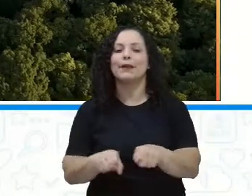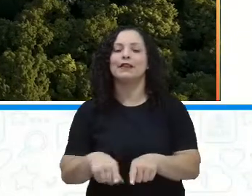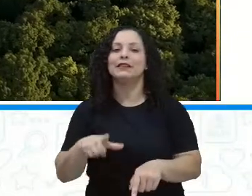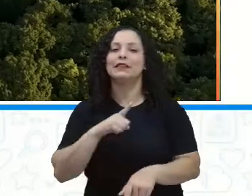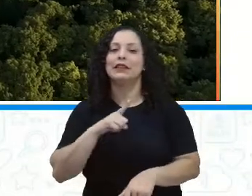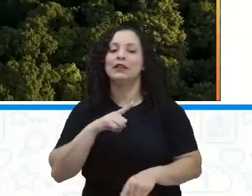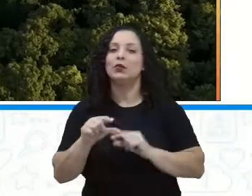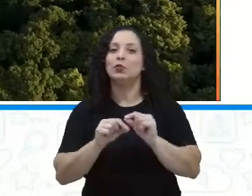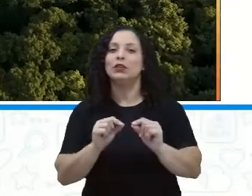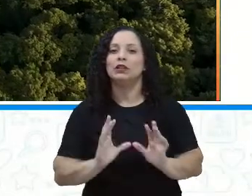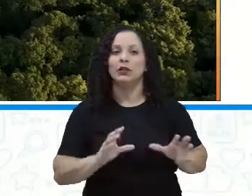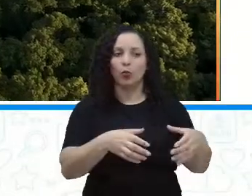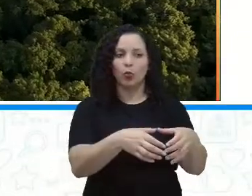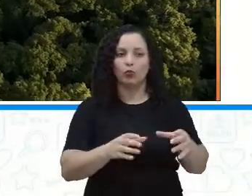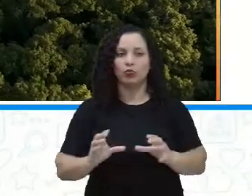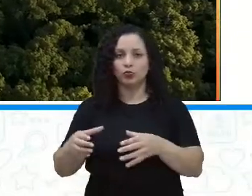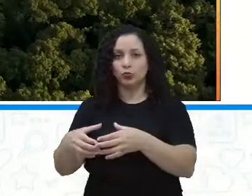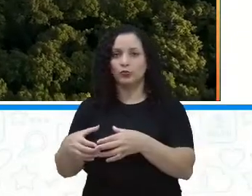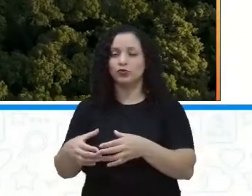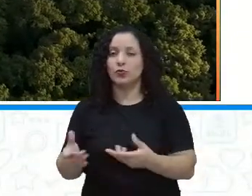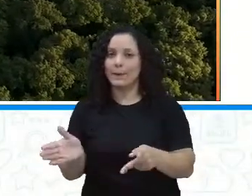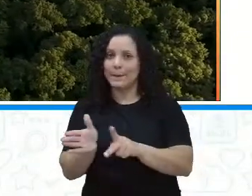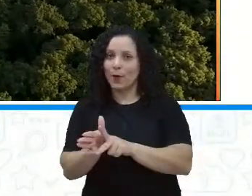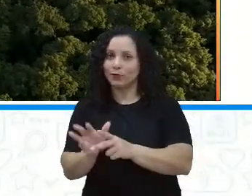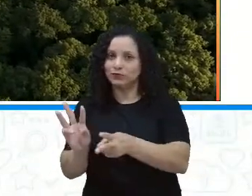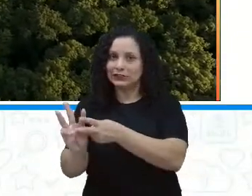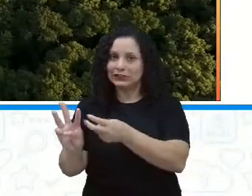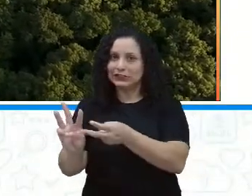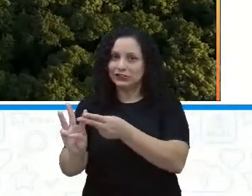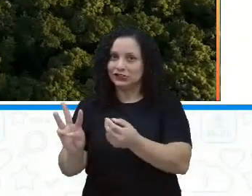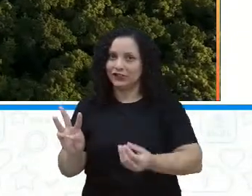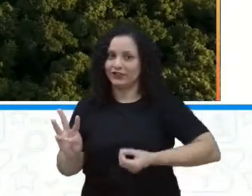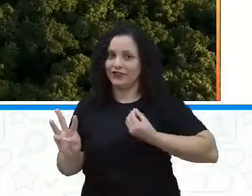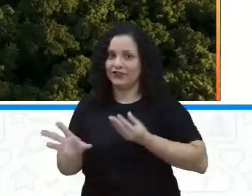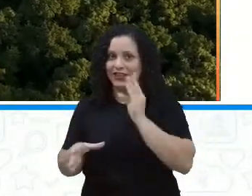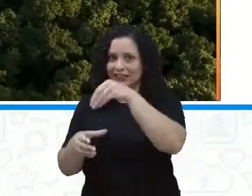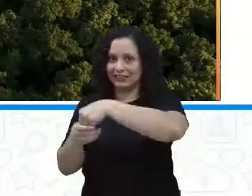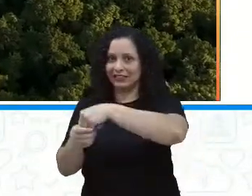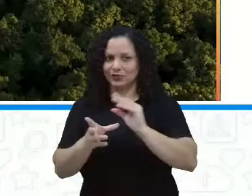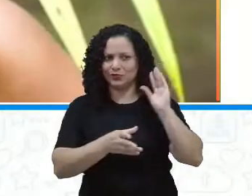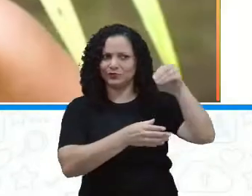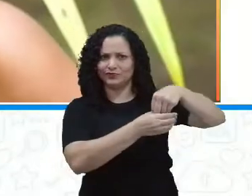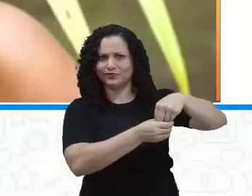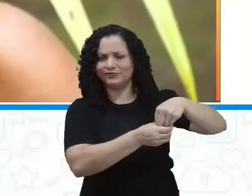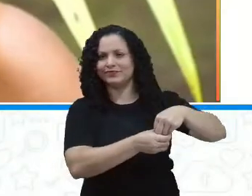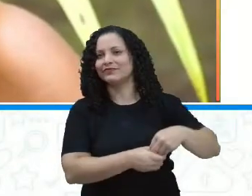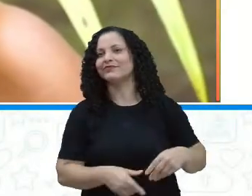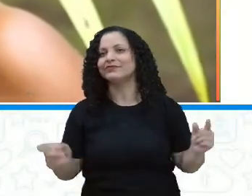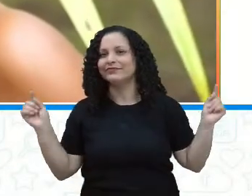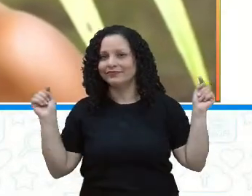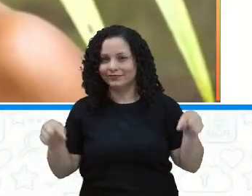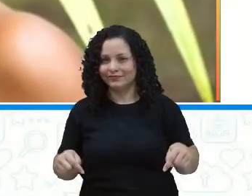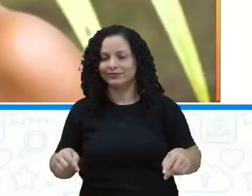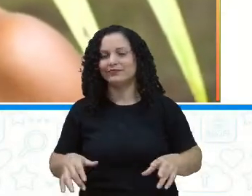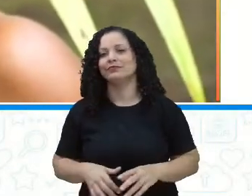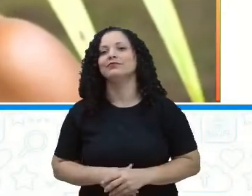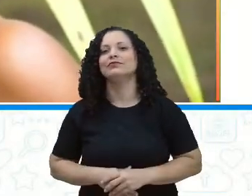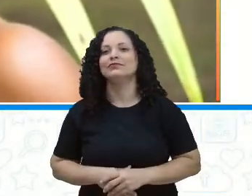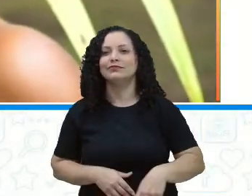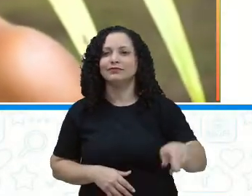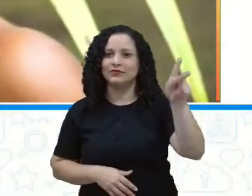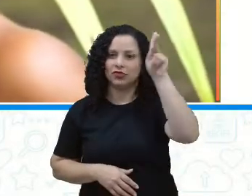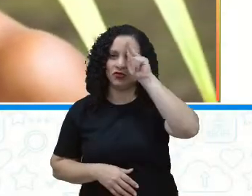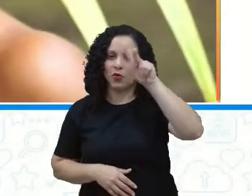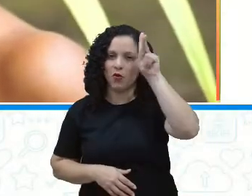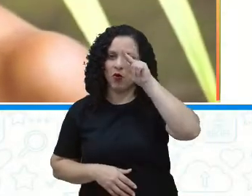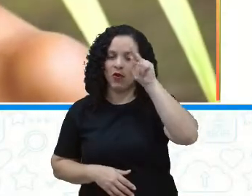várias tribos indígenas, morando lá na floresta, morando na região amazônica. Então, essa história que eu